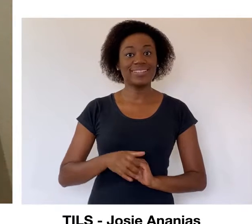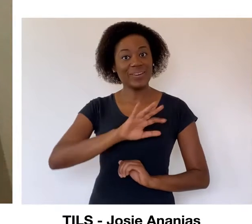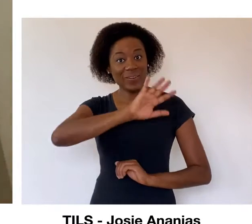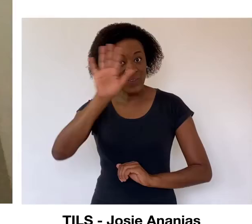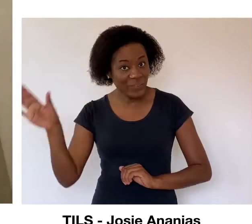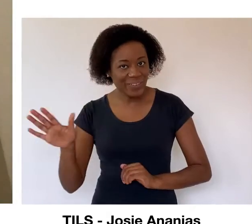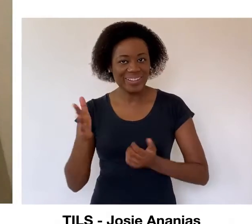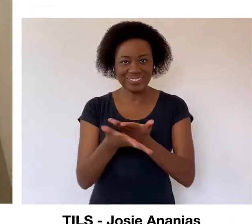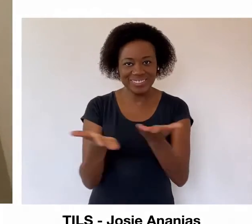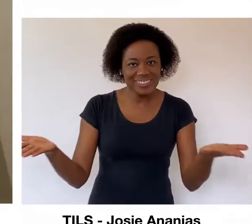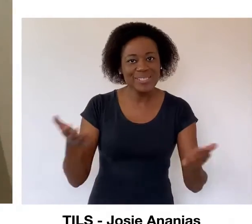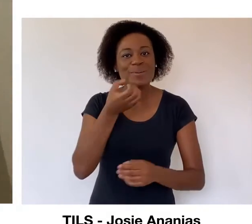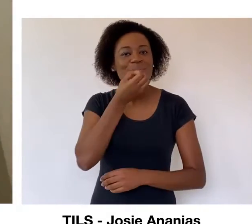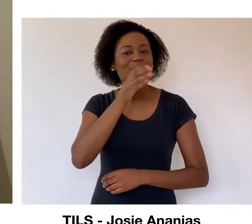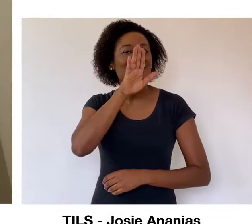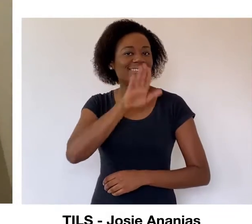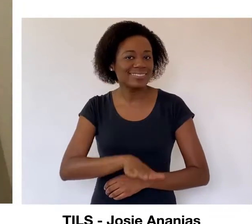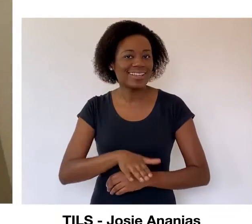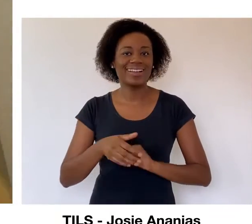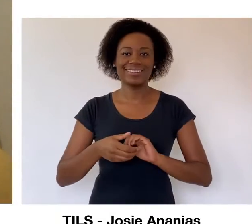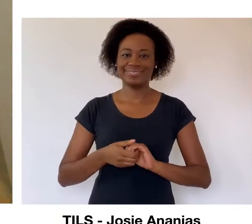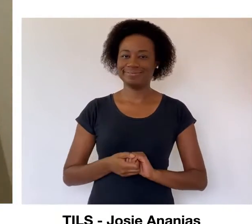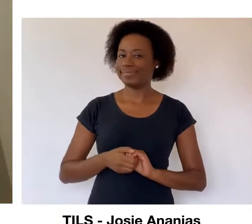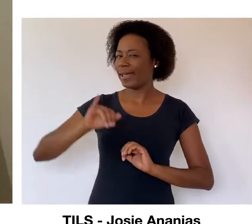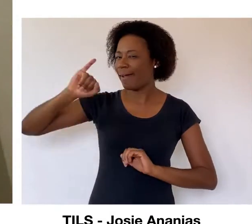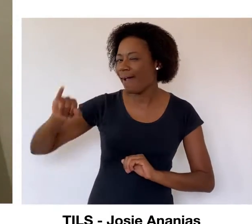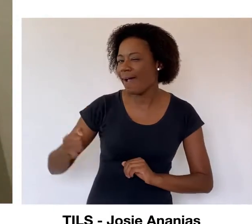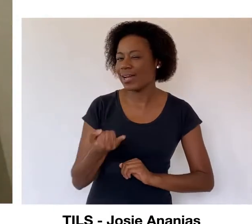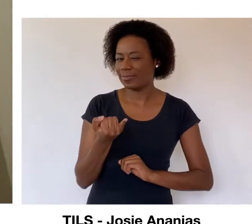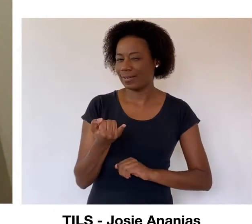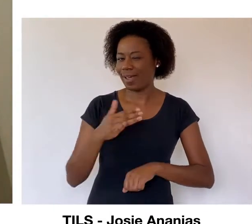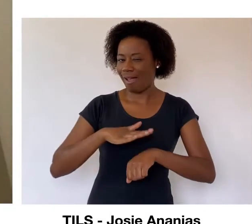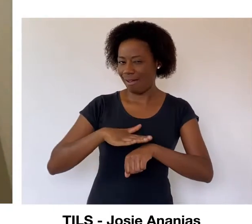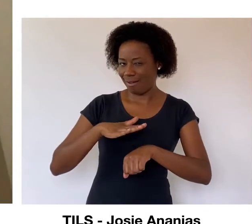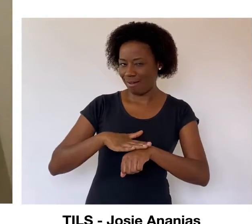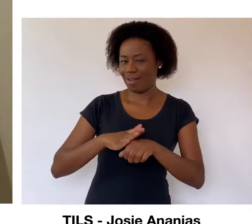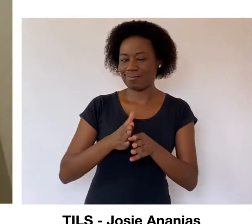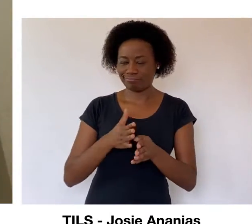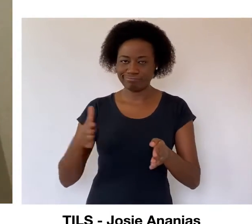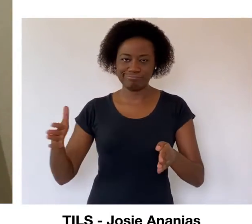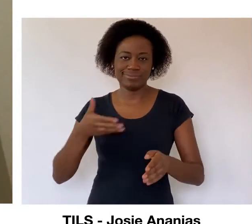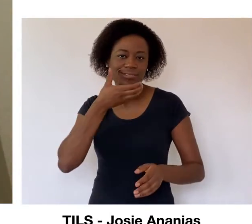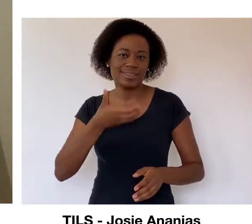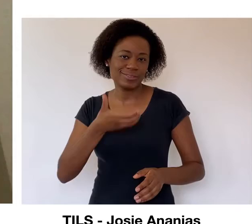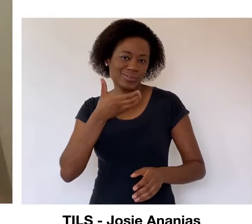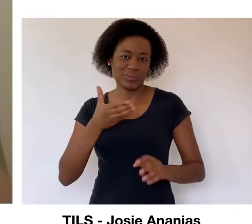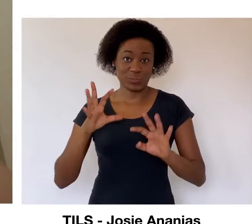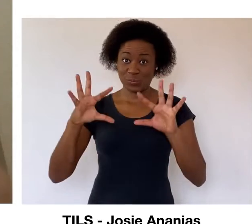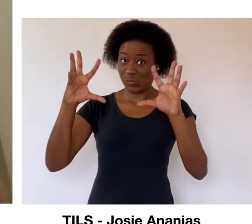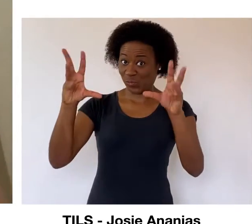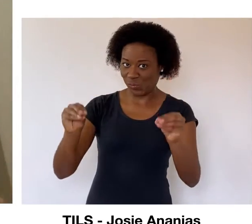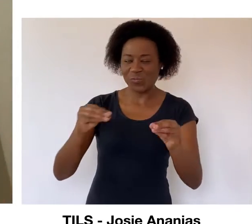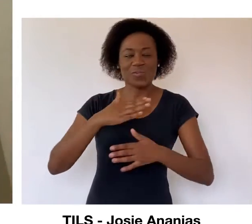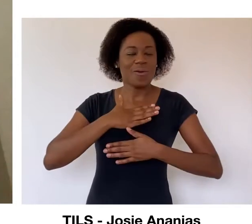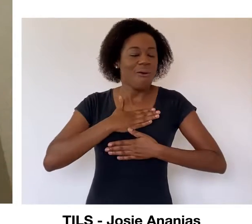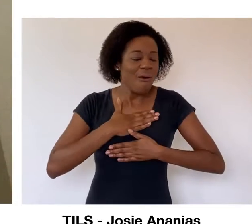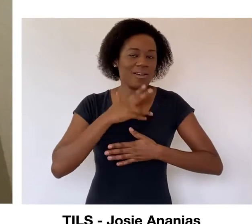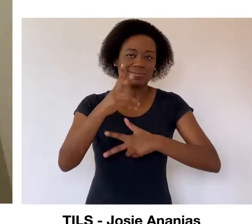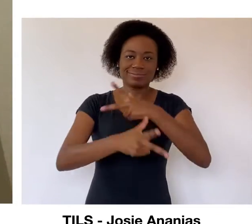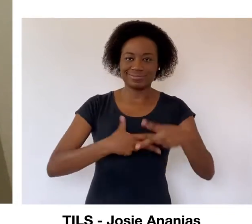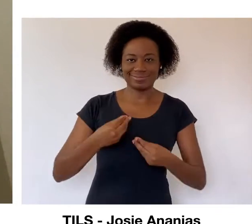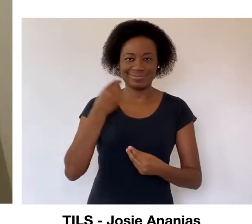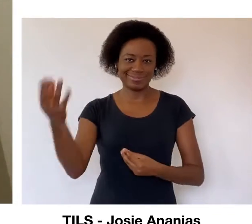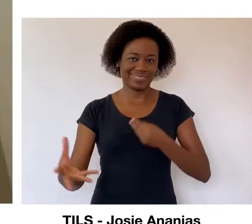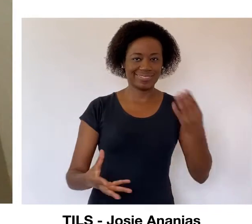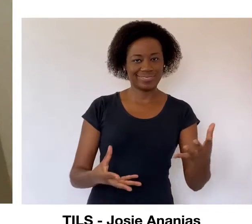Olá pessoal, boa tarde. Aproveitando que é época de Natal e que todo mundo gosta de dar pelo menos algum presente, eu escolhi